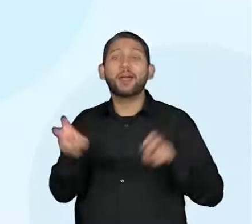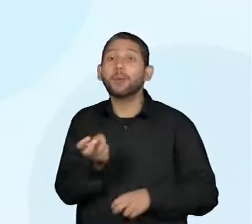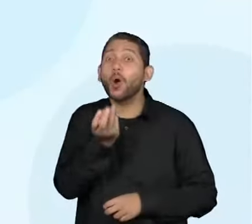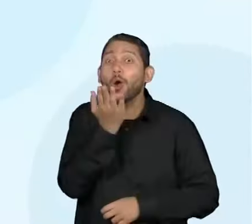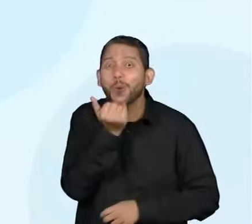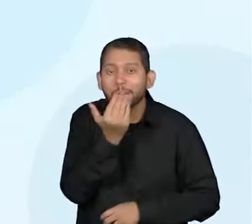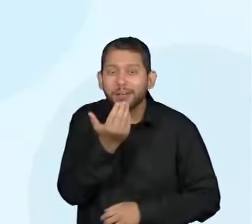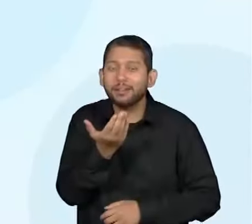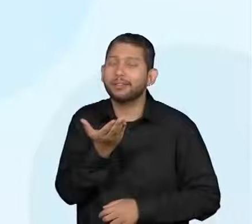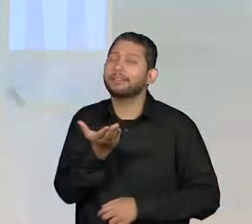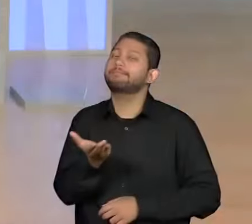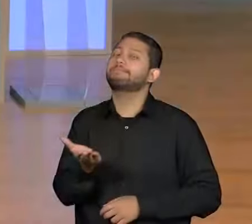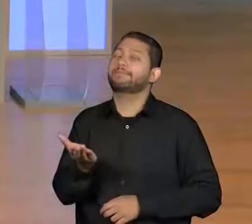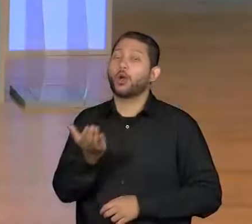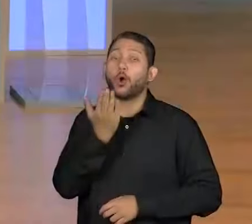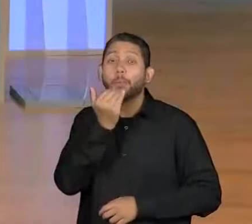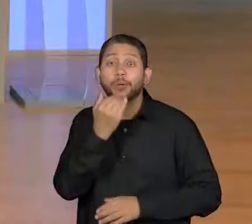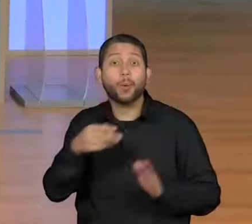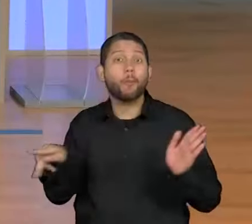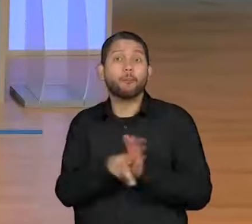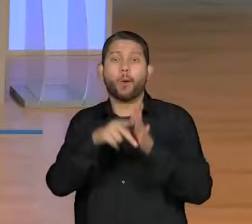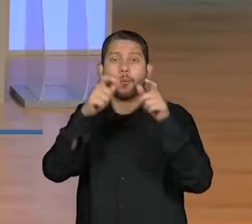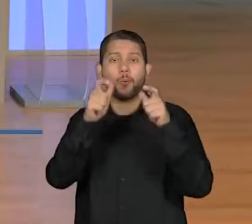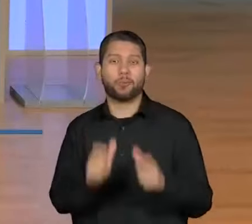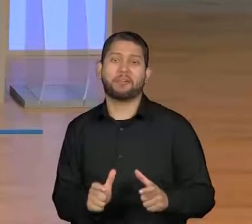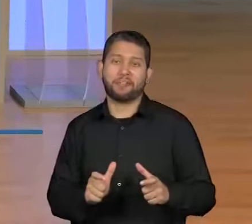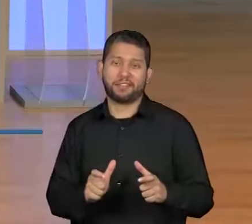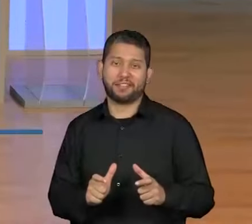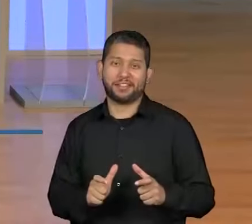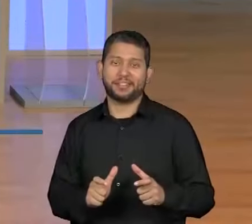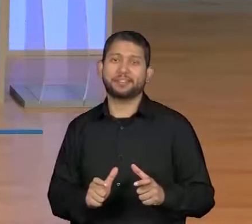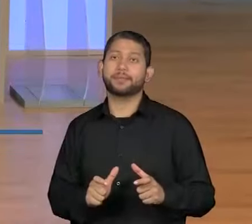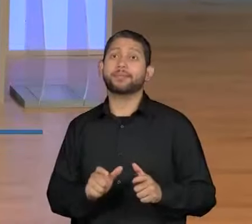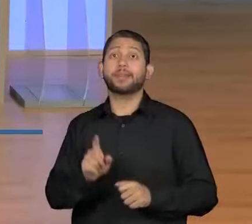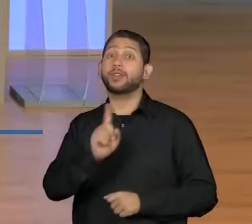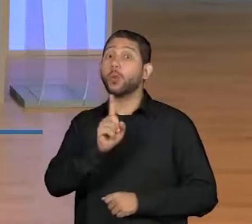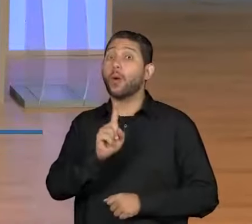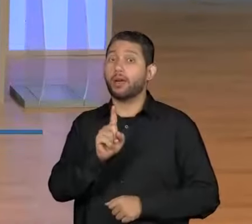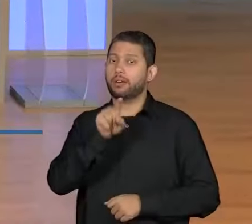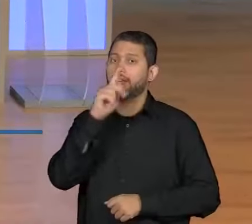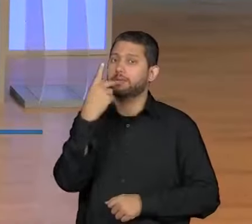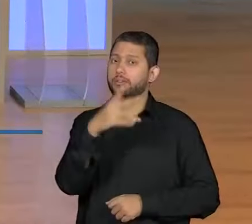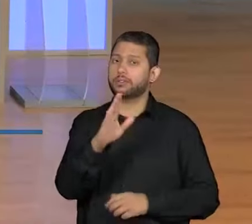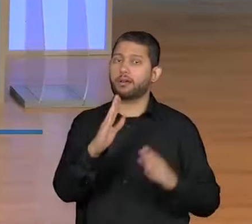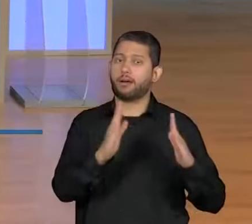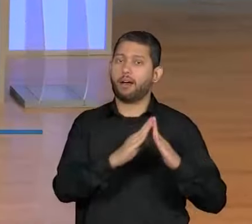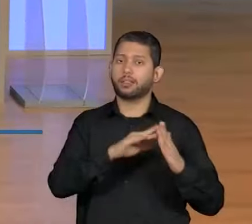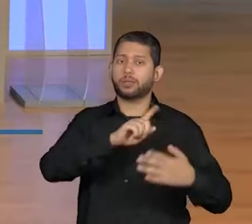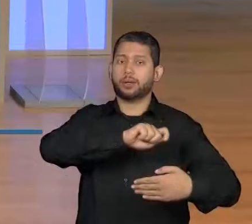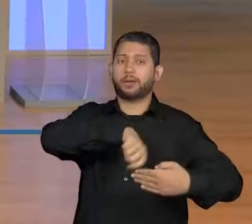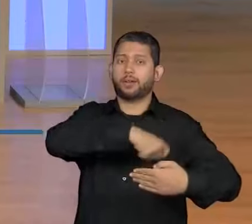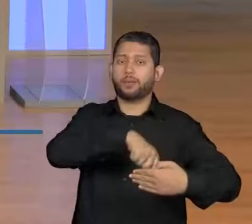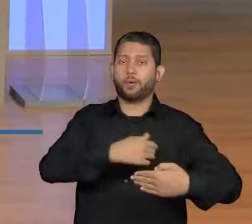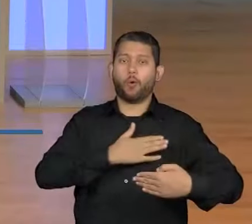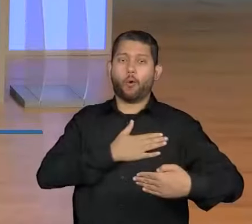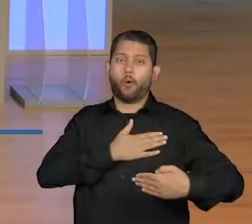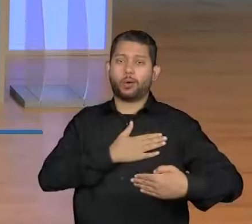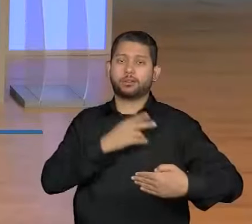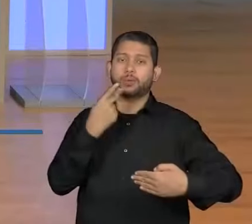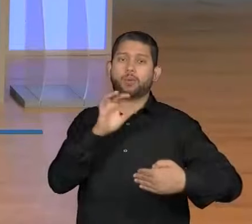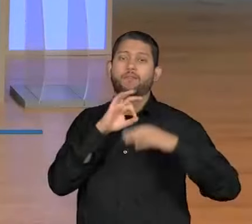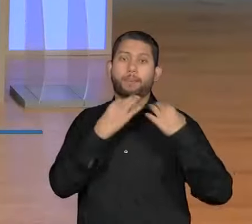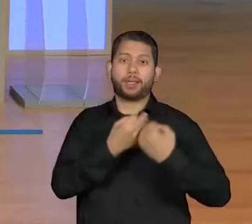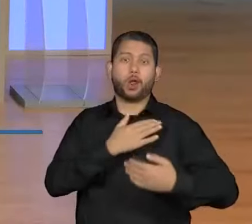nós estamos falando de comidas típicas de um determinado lugar, não é a comida que você prefere ou a comida favorita da sua